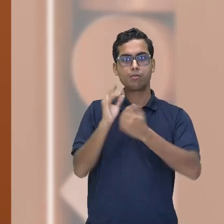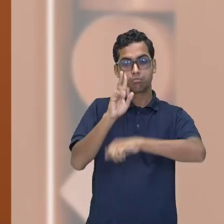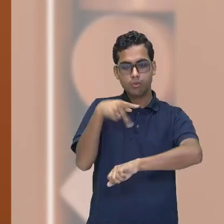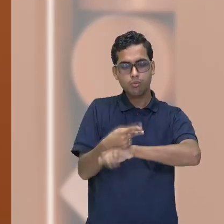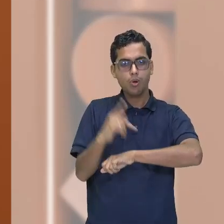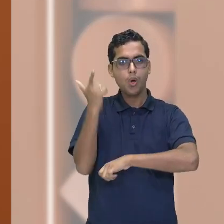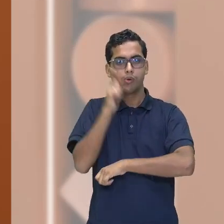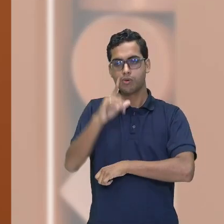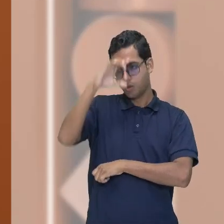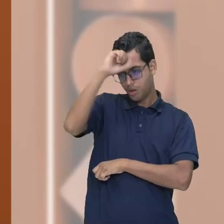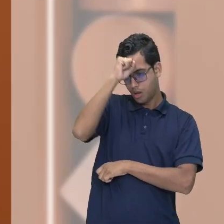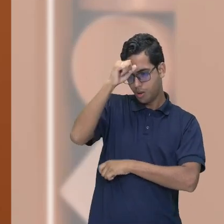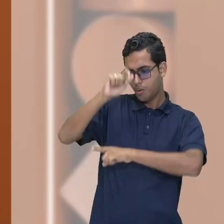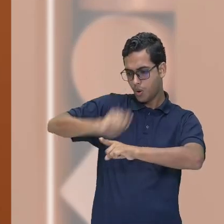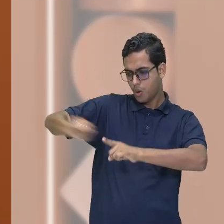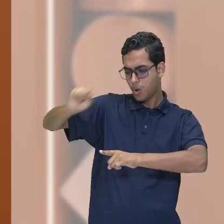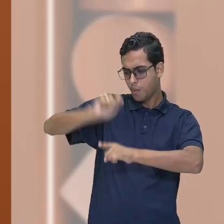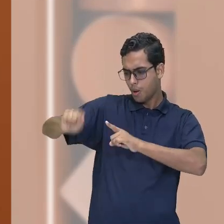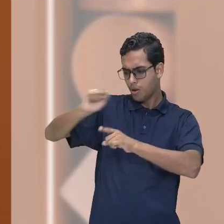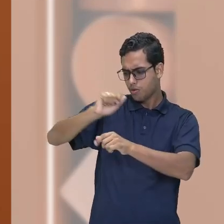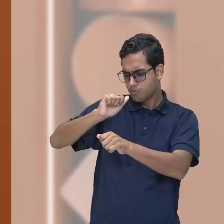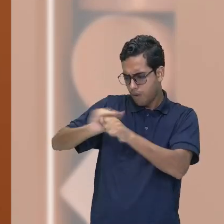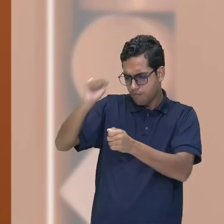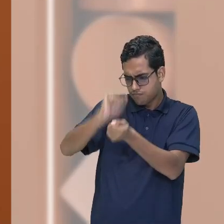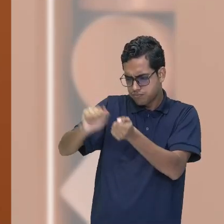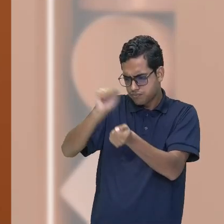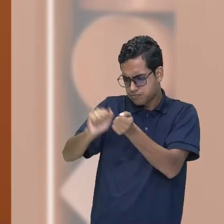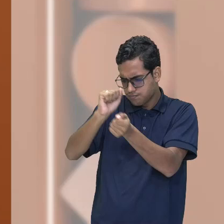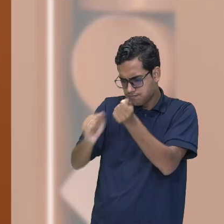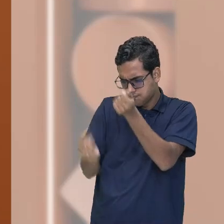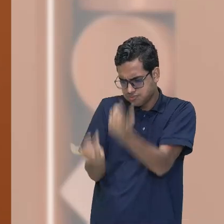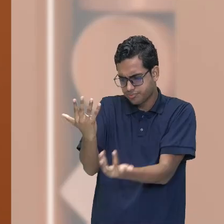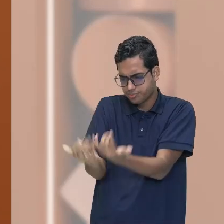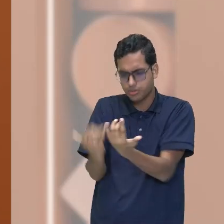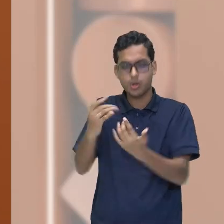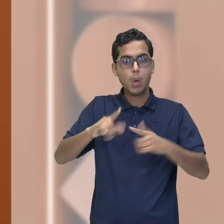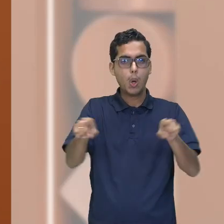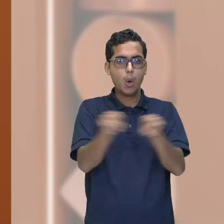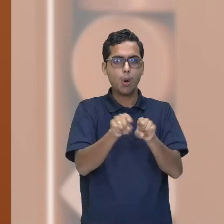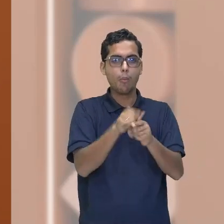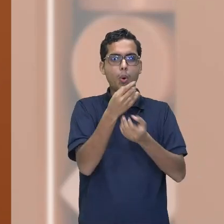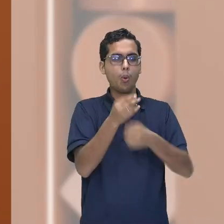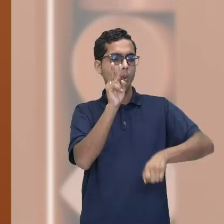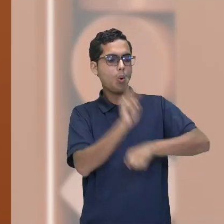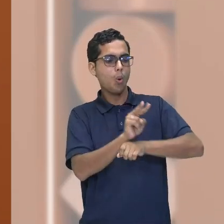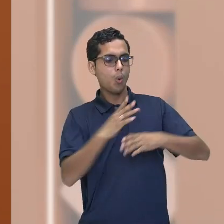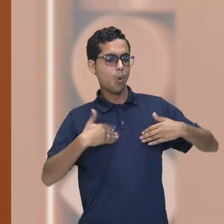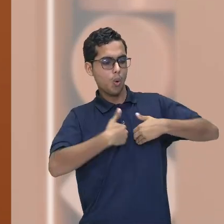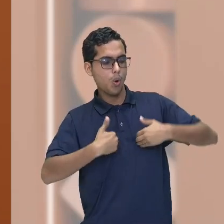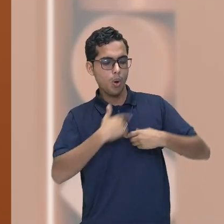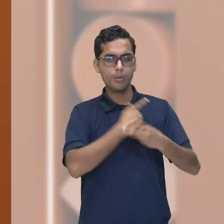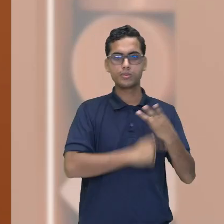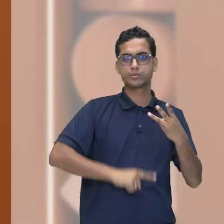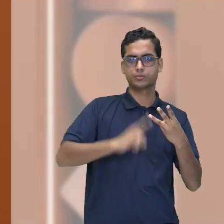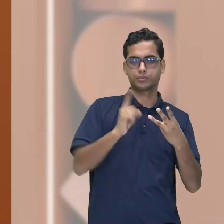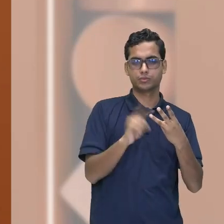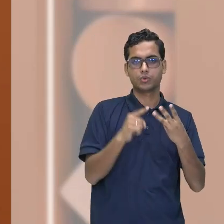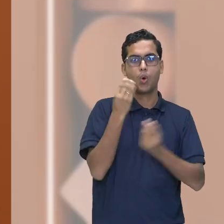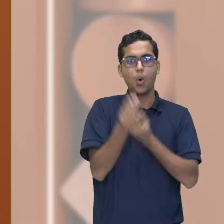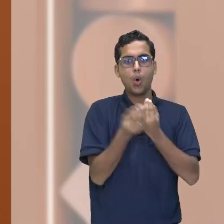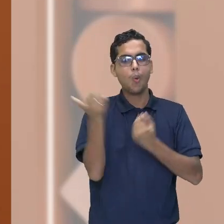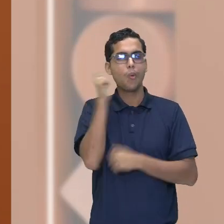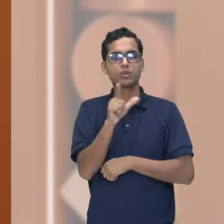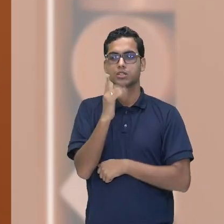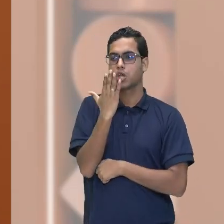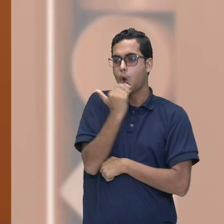como se cozinhar os alimentos, a como se domesticar animais, ou mesmo também iniciar seus processos de agricultura, não